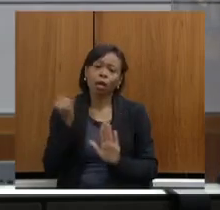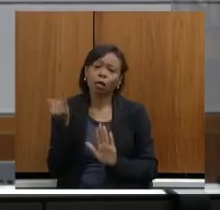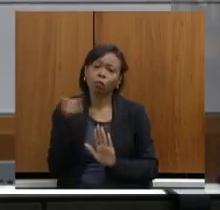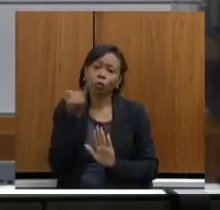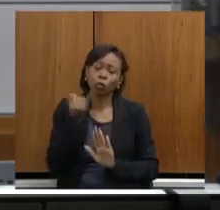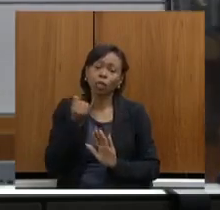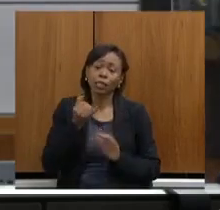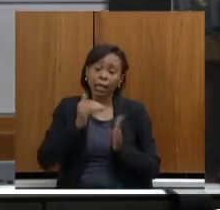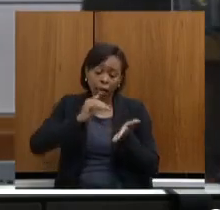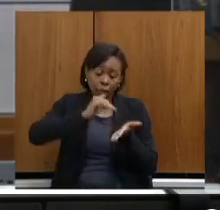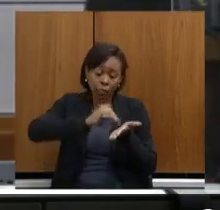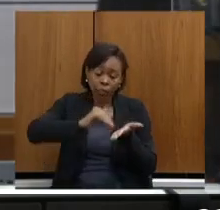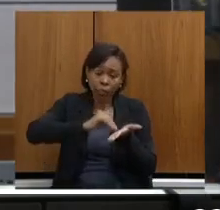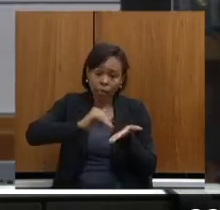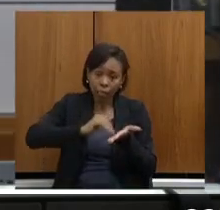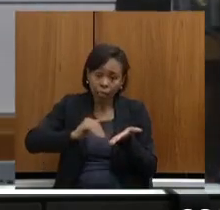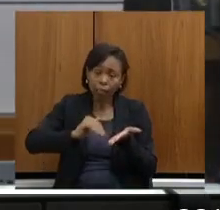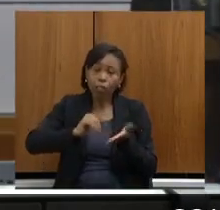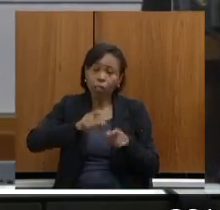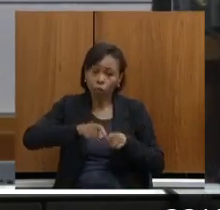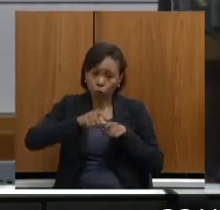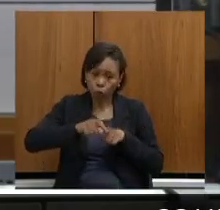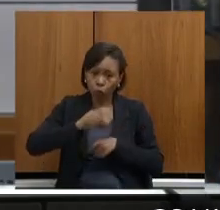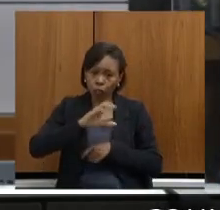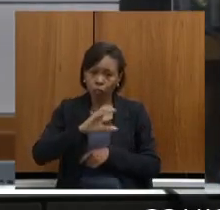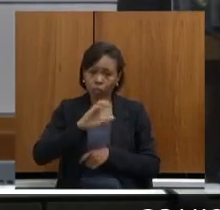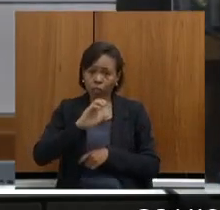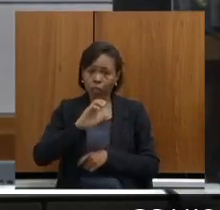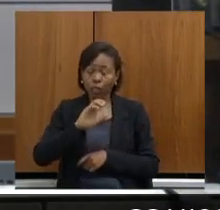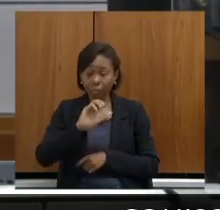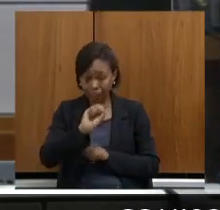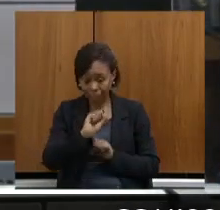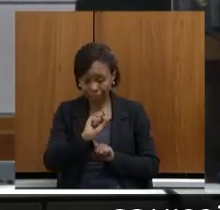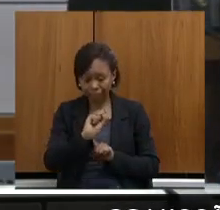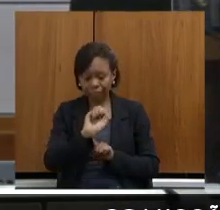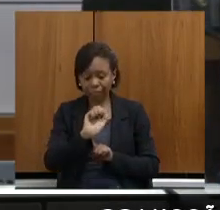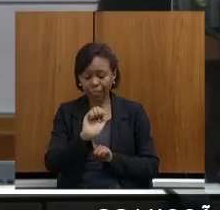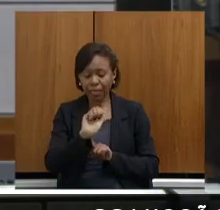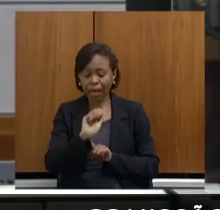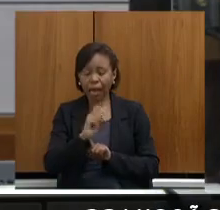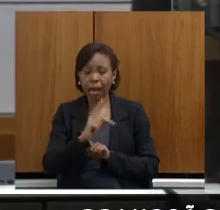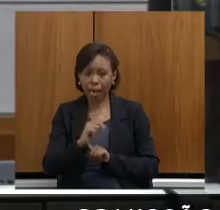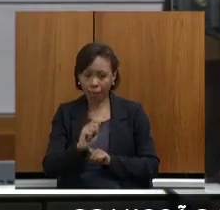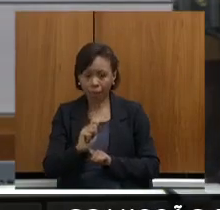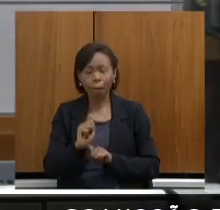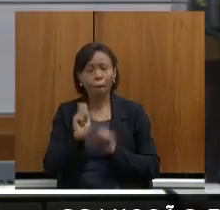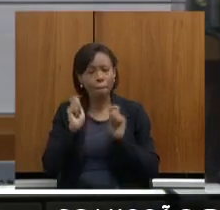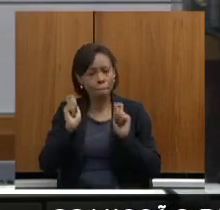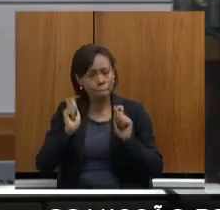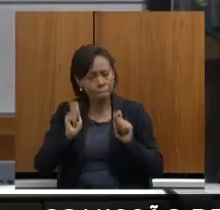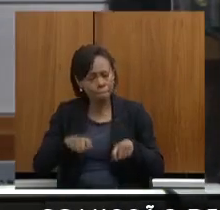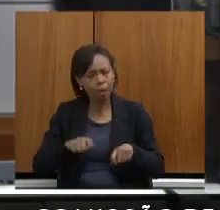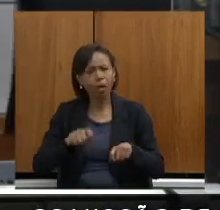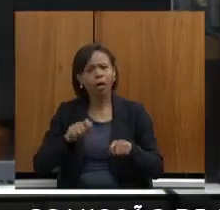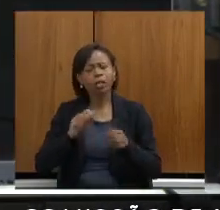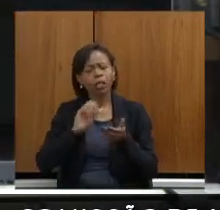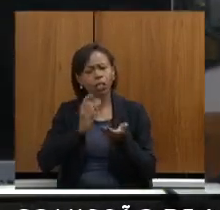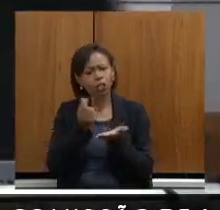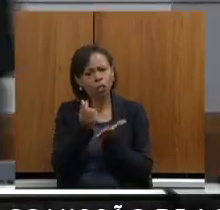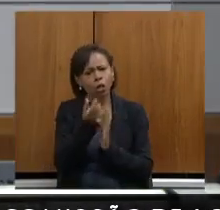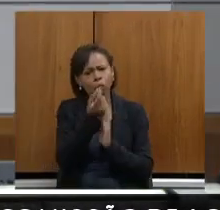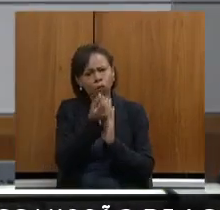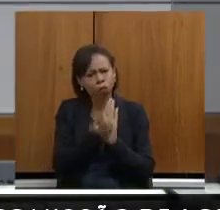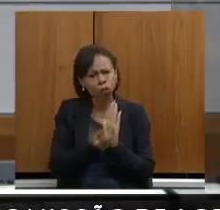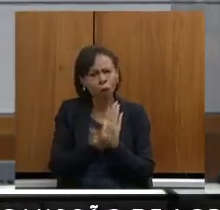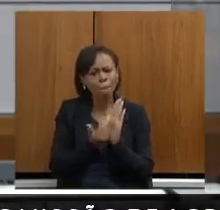secretaria de agricultura a seapa ela possua um orçamento mais consistente mas